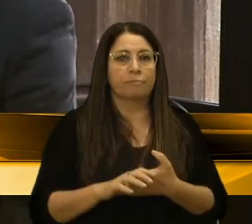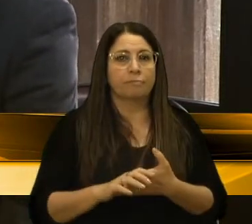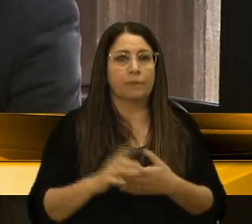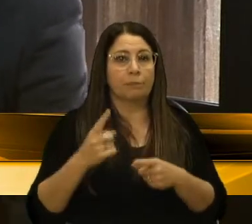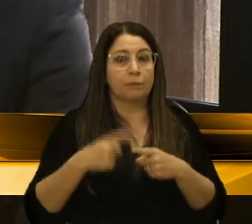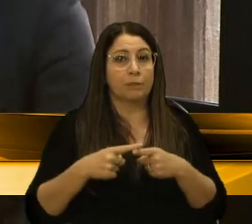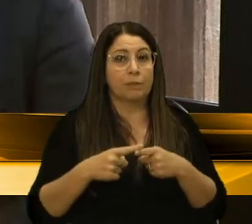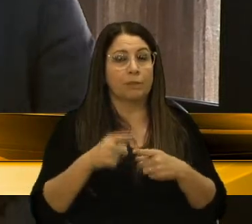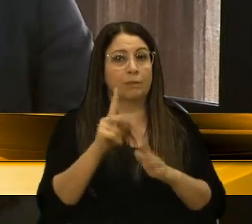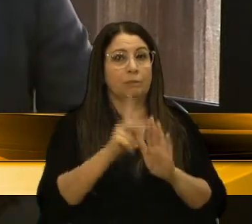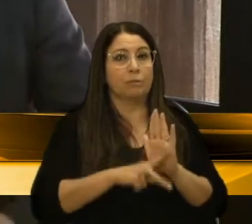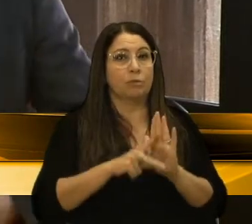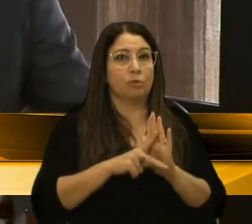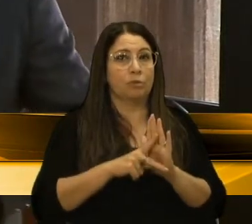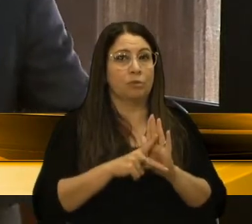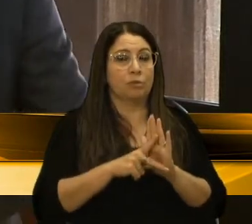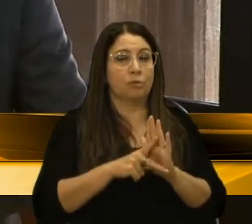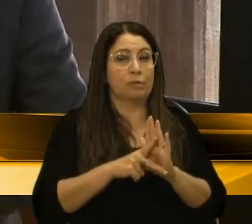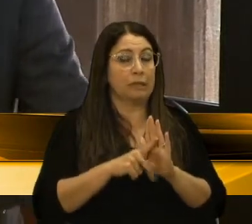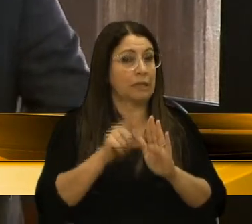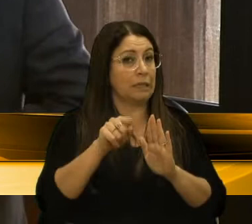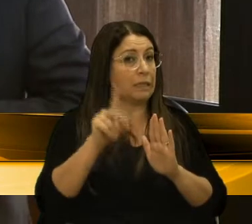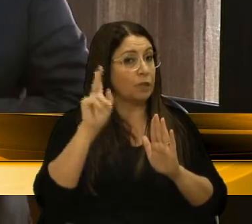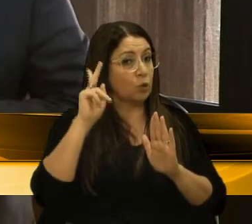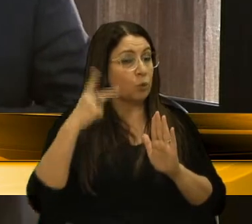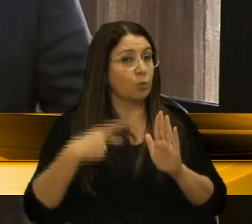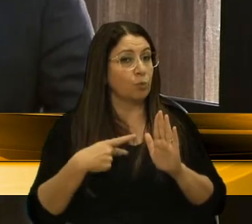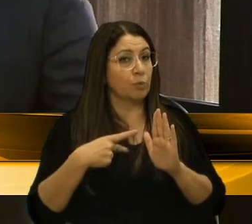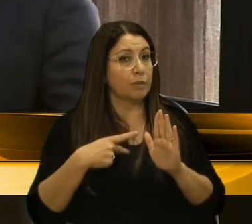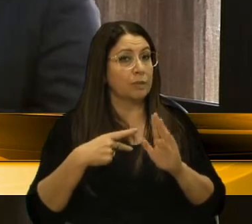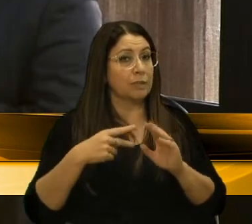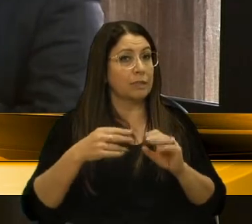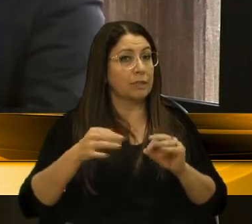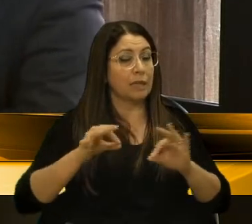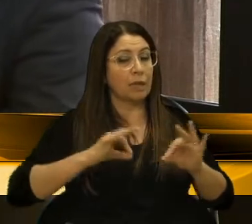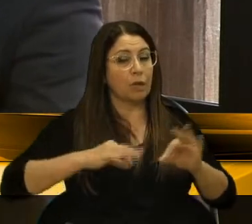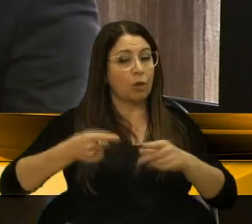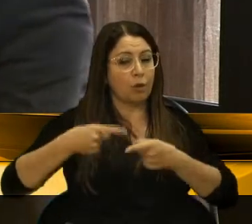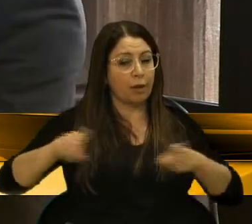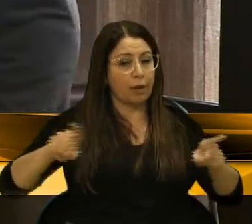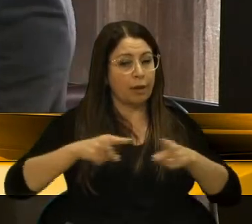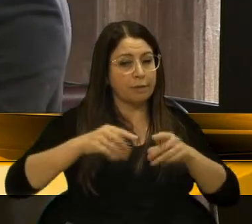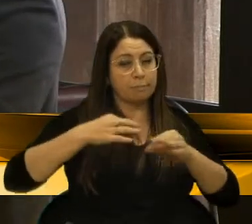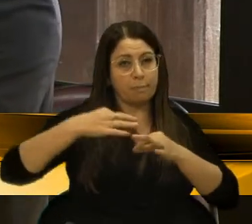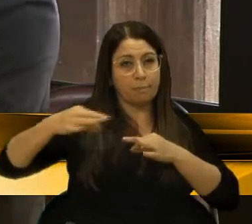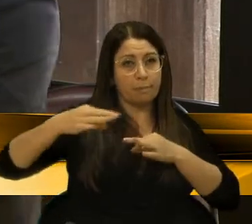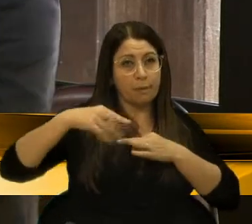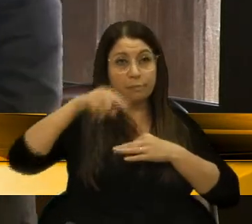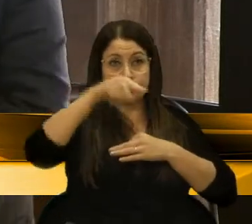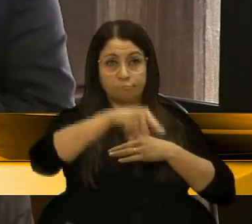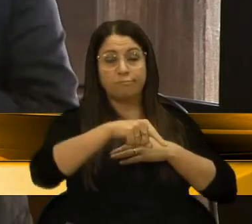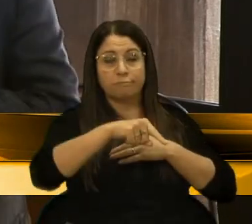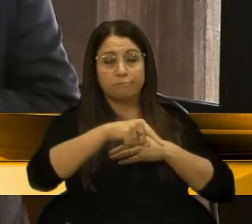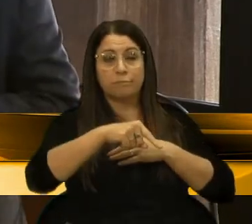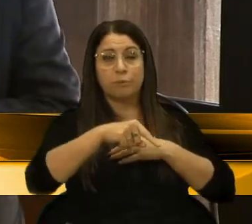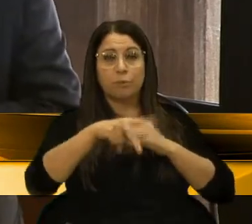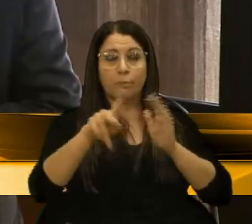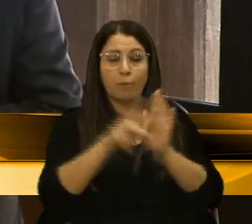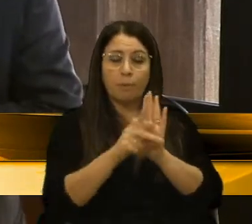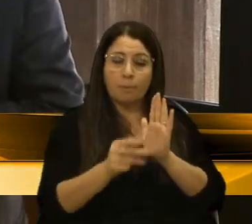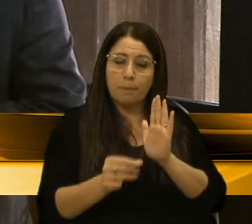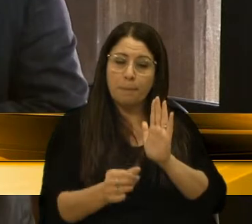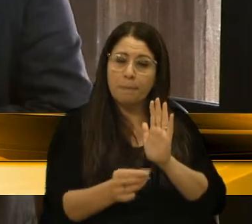porque este projeto que reconhece a Orquestra Municipal de Sopros como patrimônio cultural de natureza